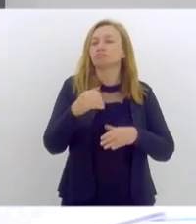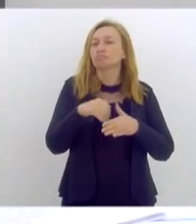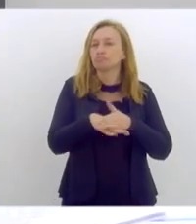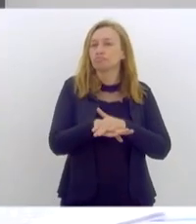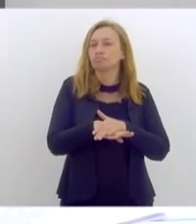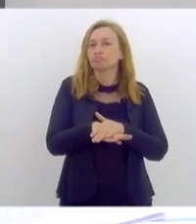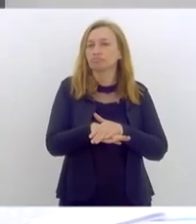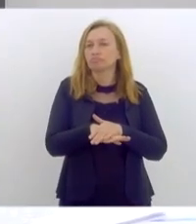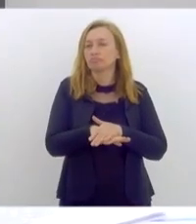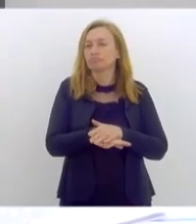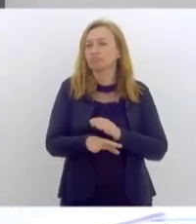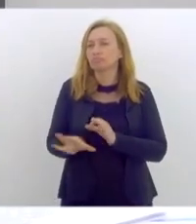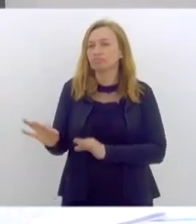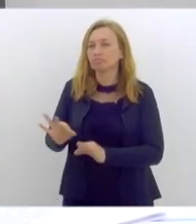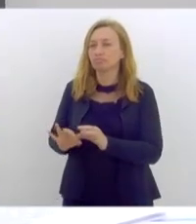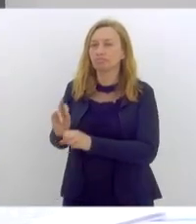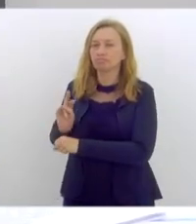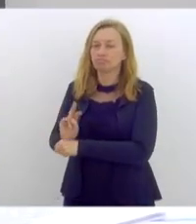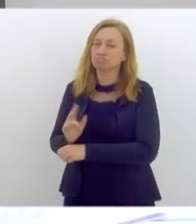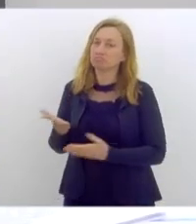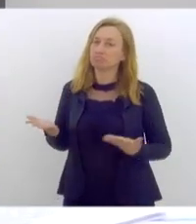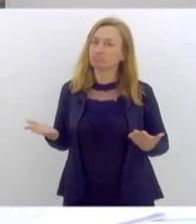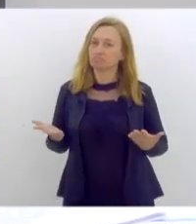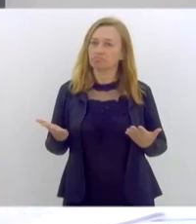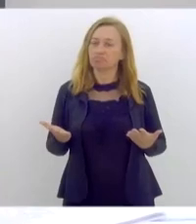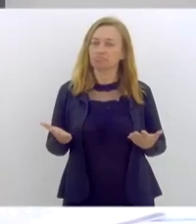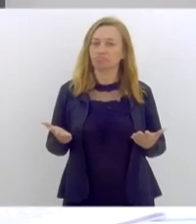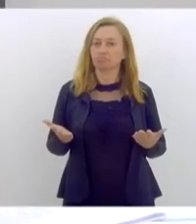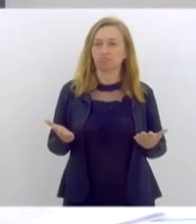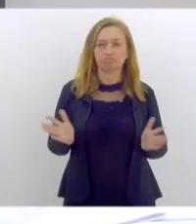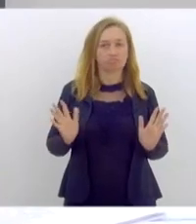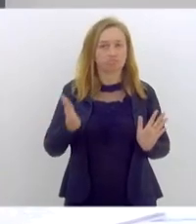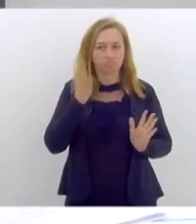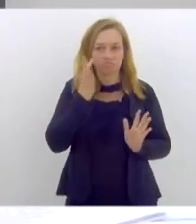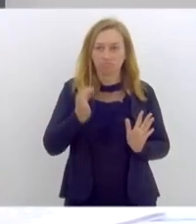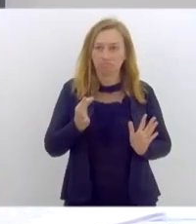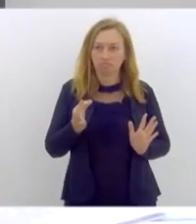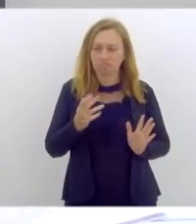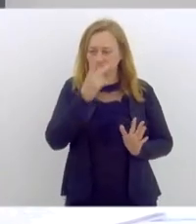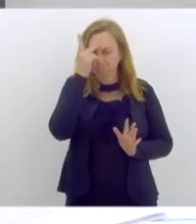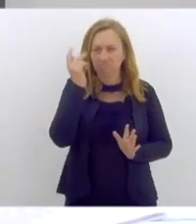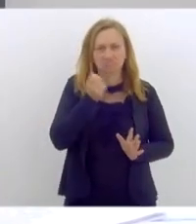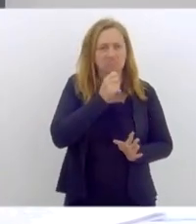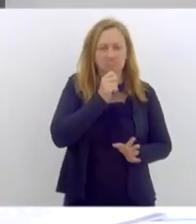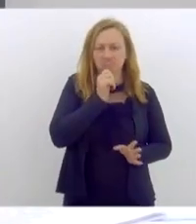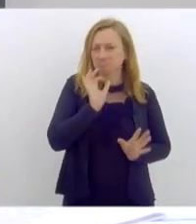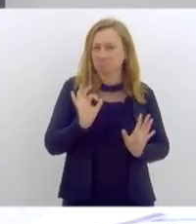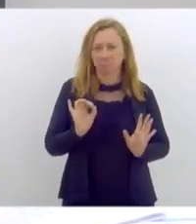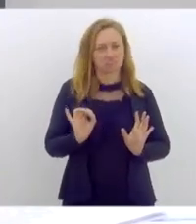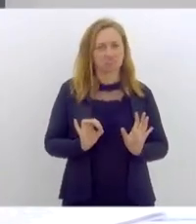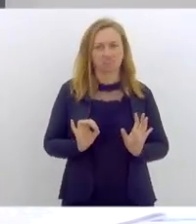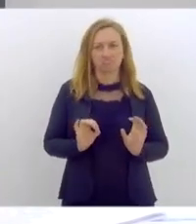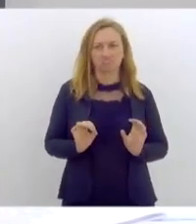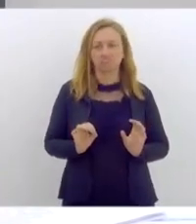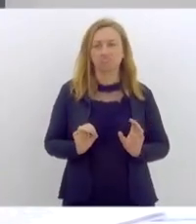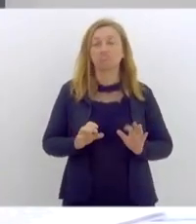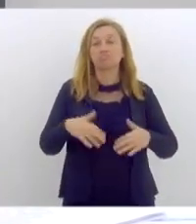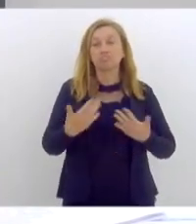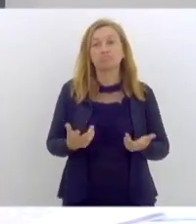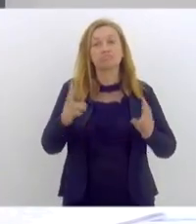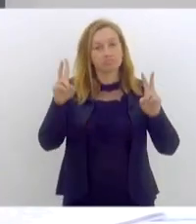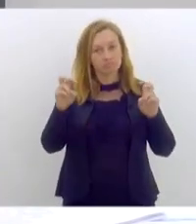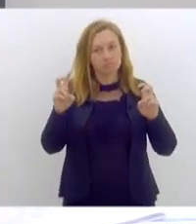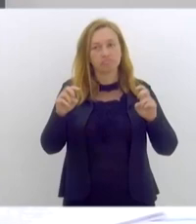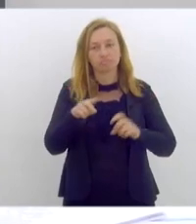para esse programa eu não sei é um programa nem eu nem ninguém sabe né então é essa